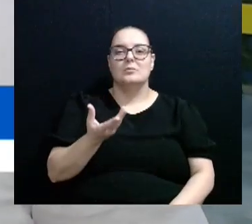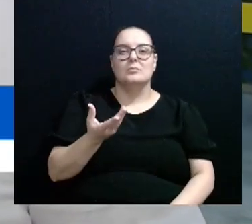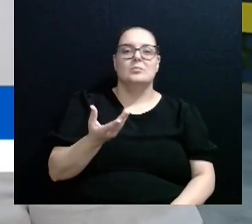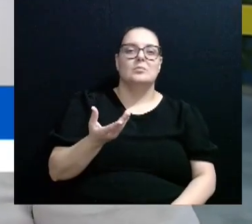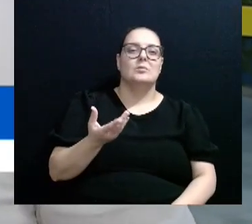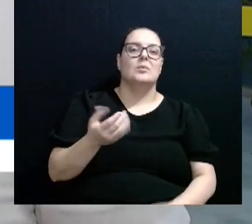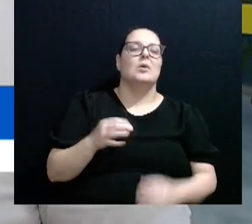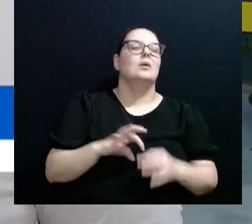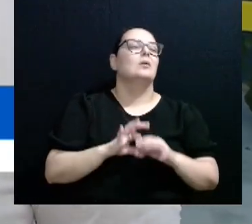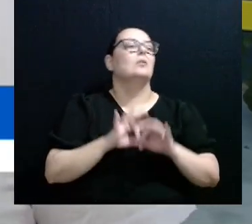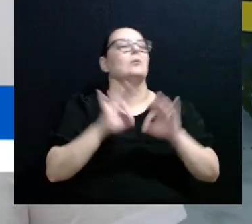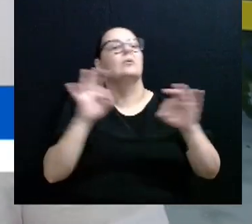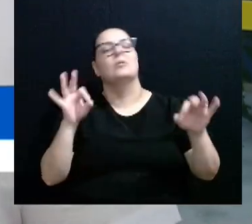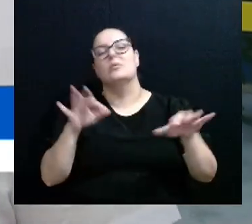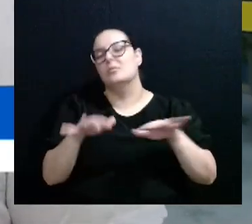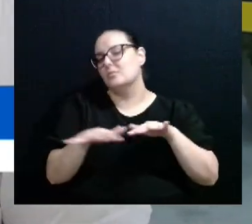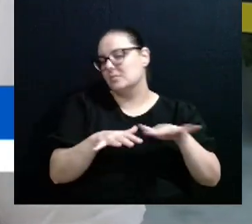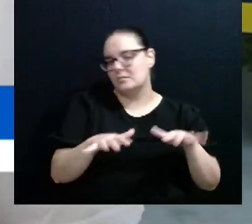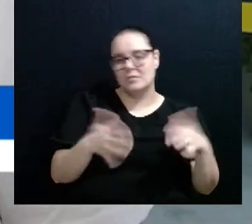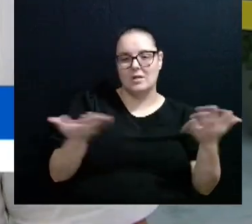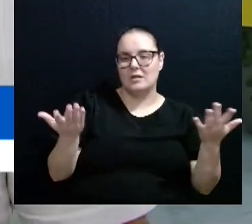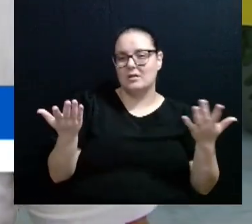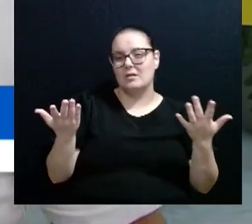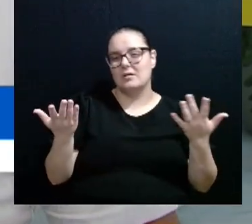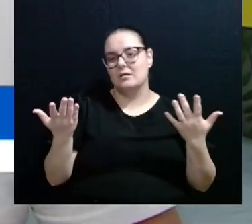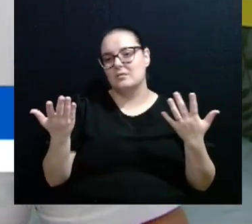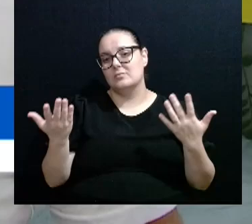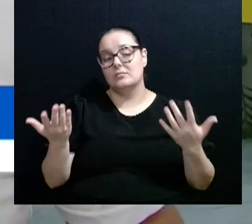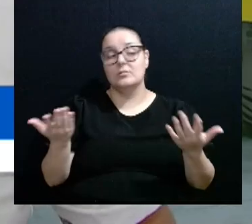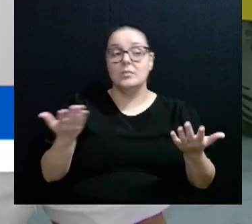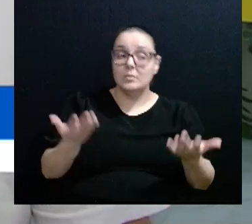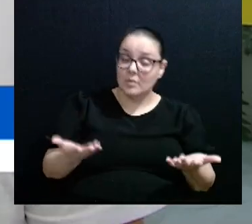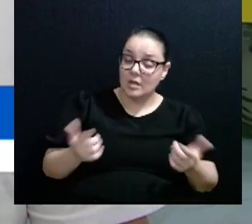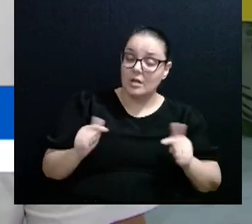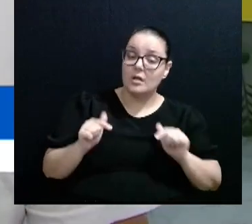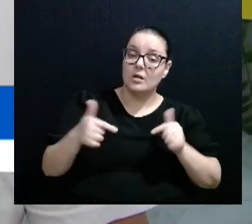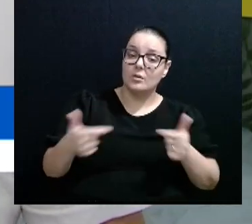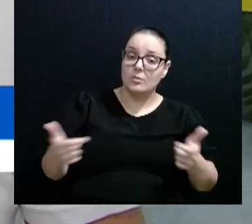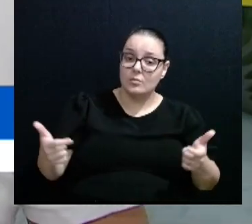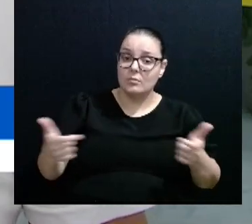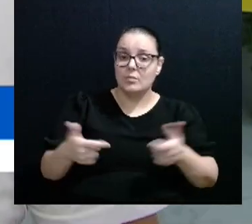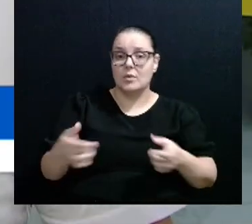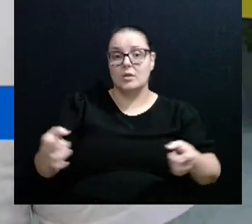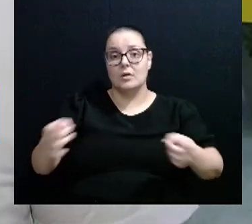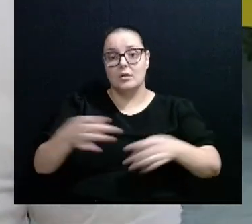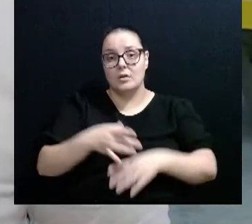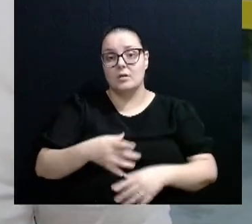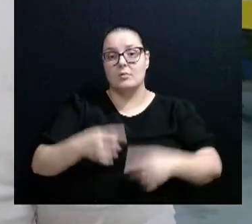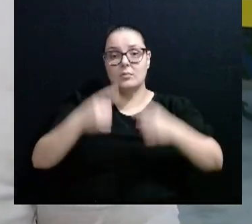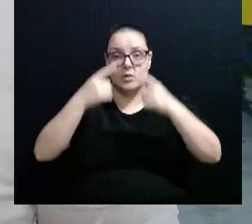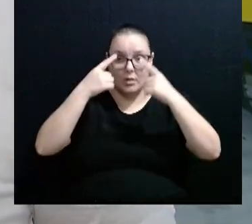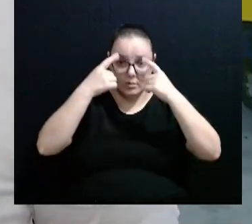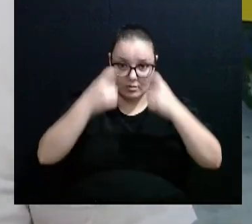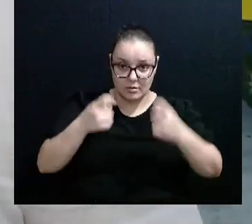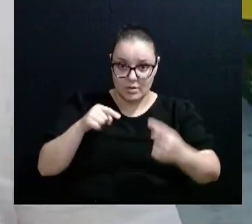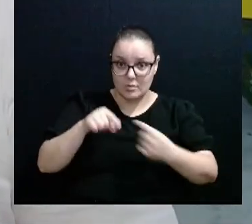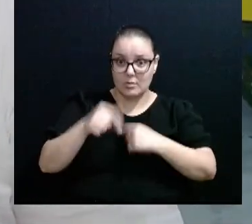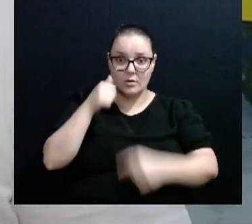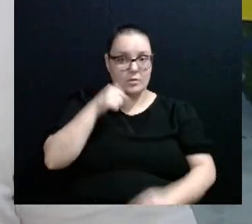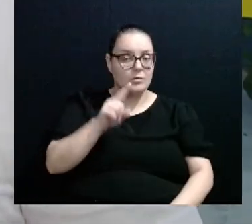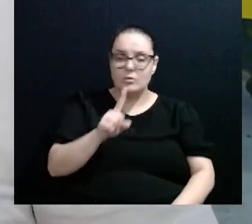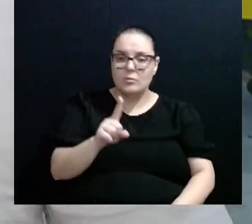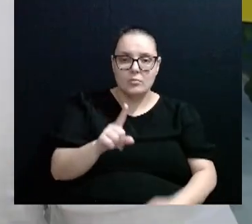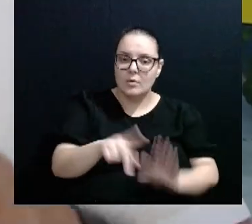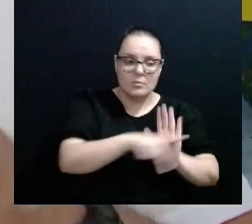mobilização. E a luta para reduzir, para acabar com a violência contra a mulher não é das mulheres. A luta é